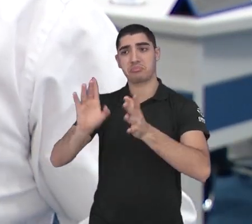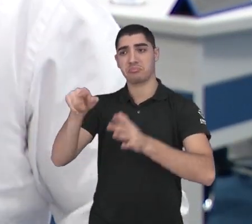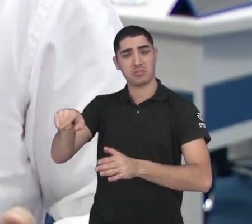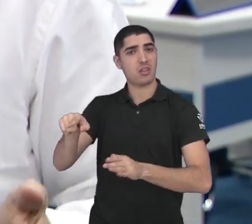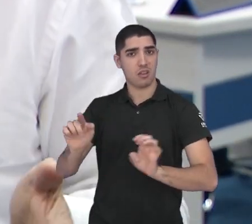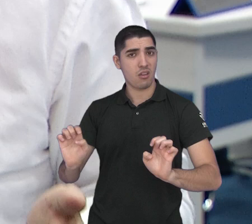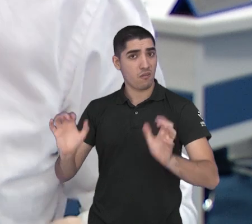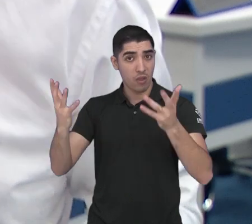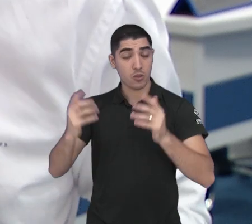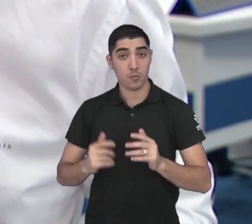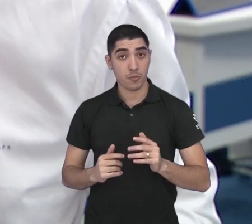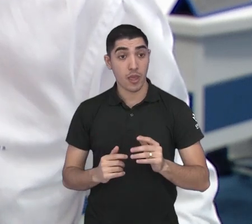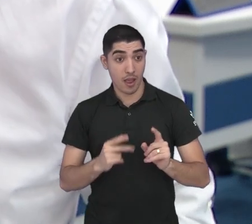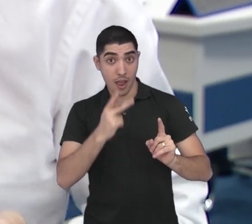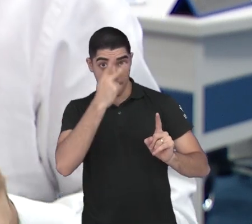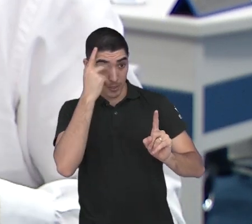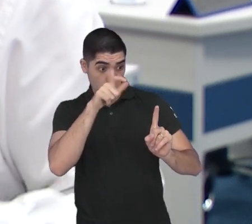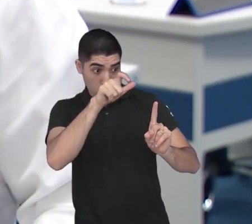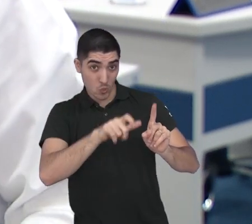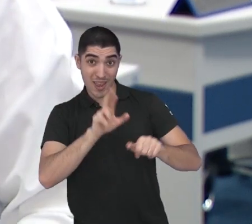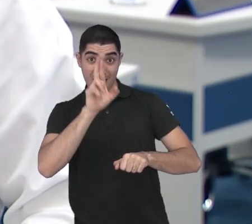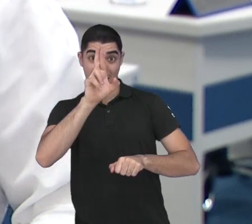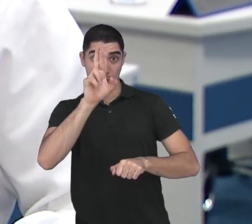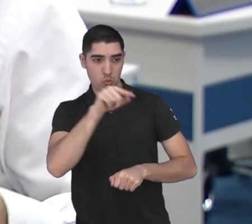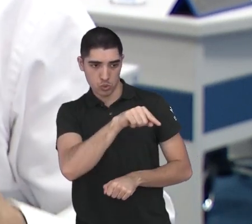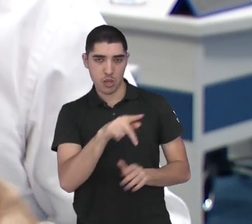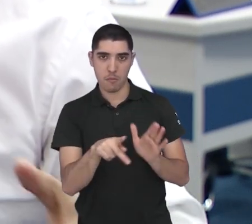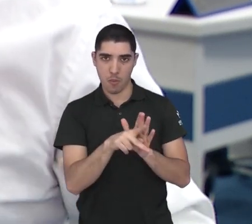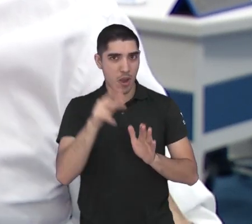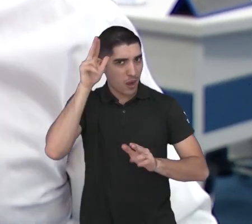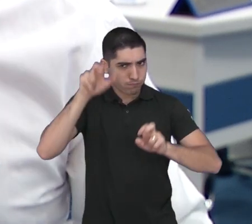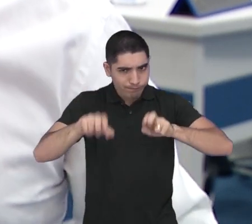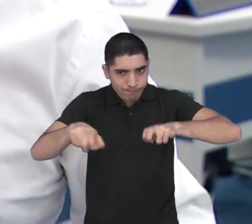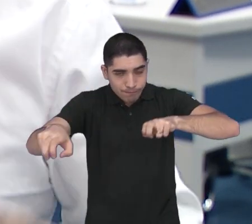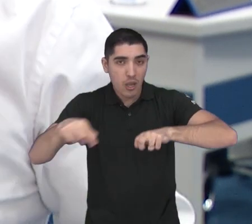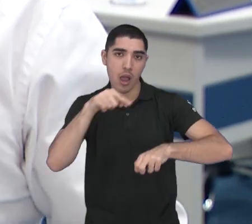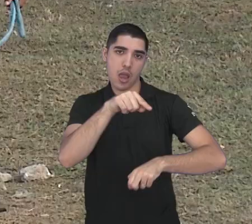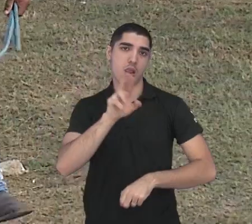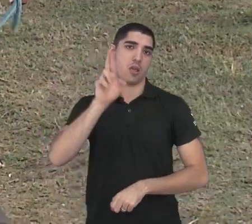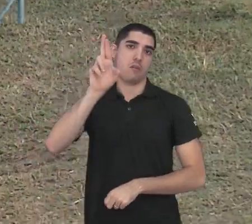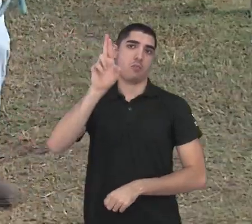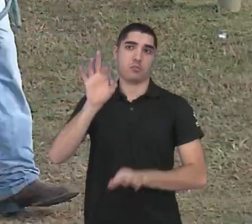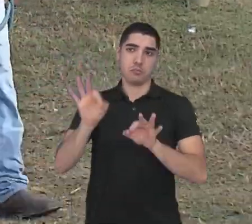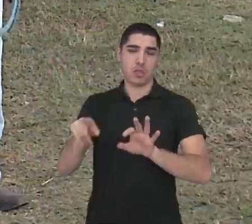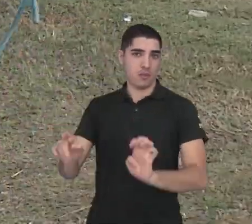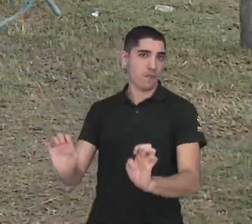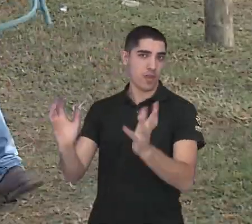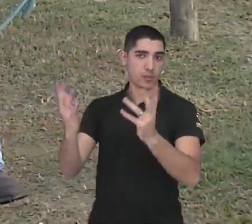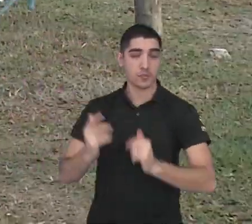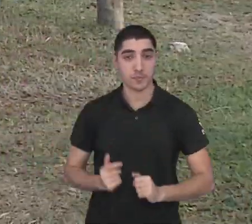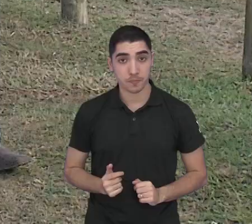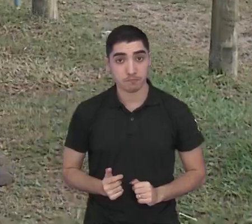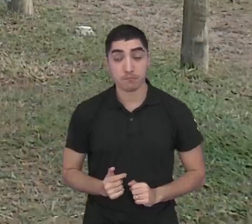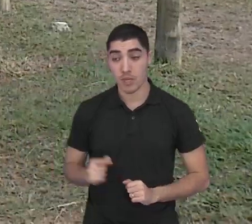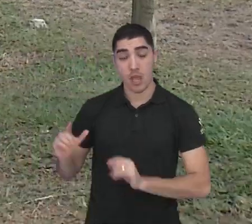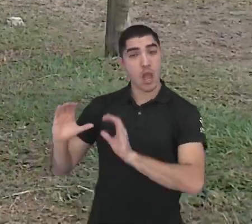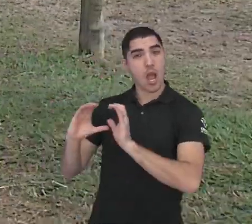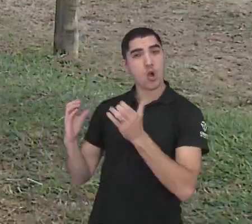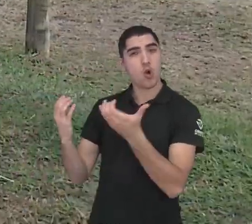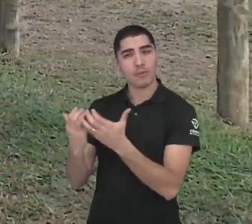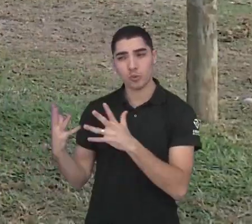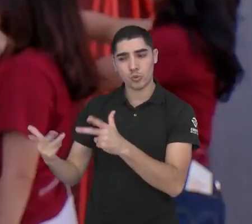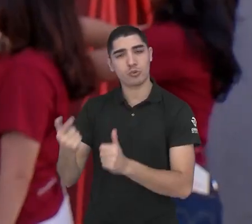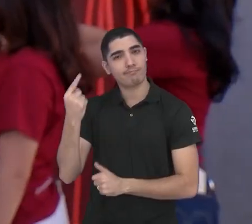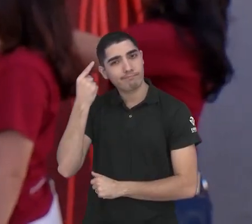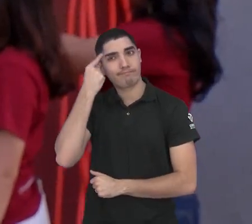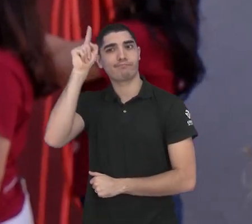liberada e o responsável pela cavalgada é quem está fazendo o evento. A ideia do projeto surgiu da própria